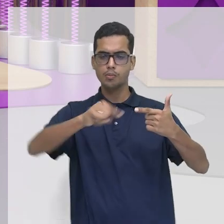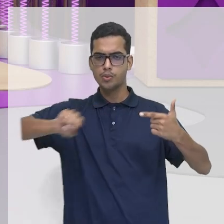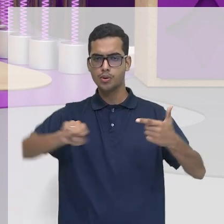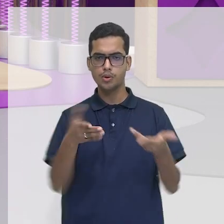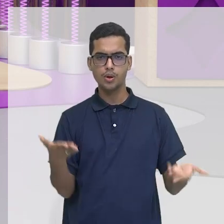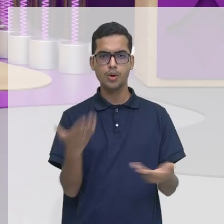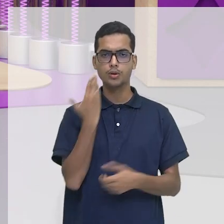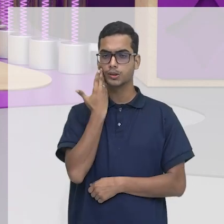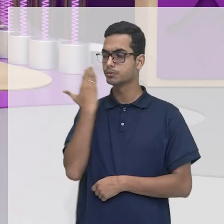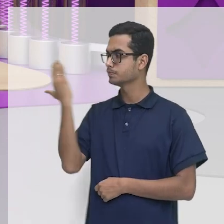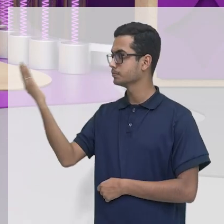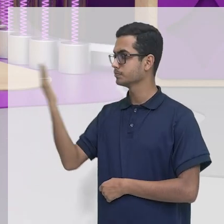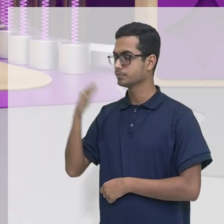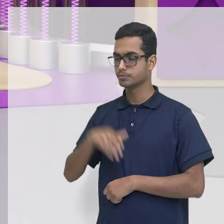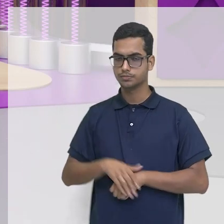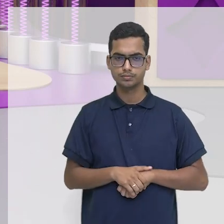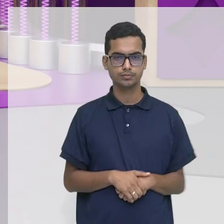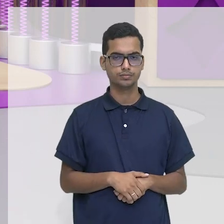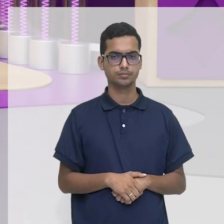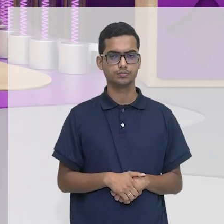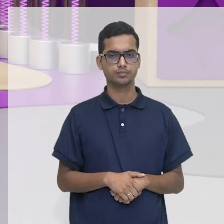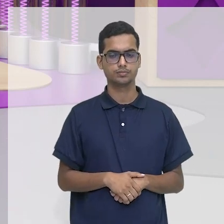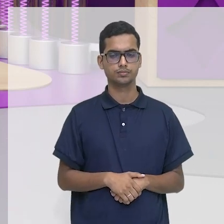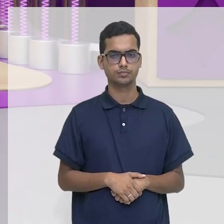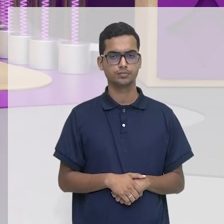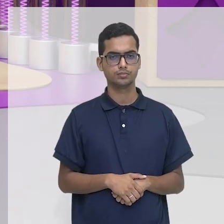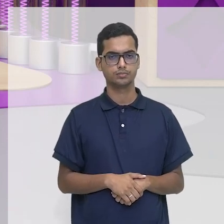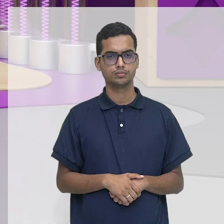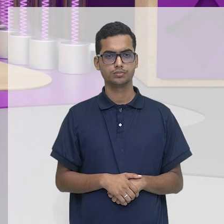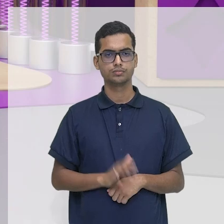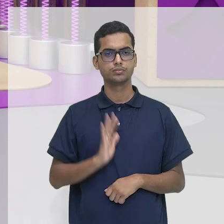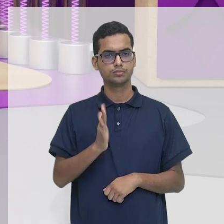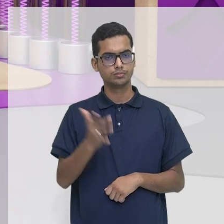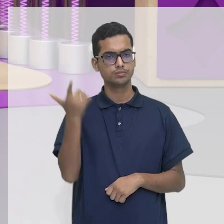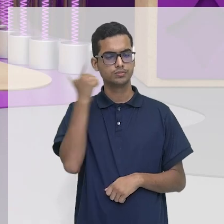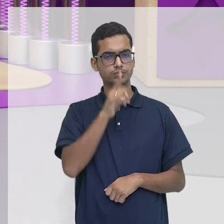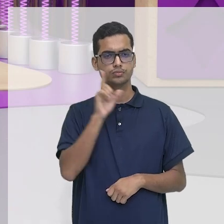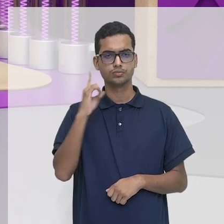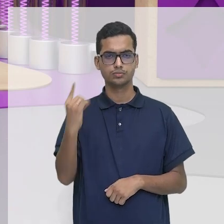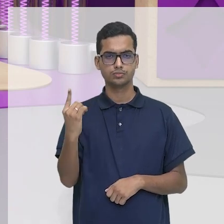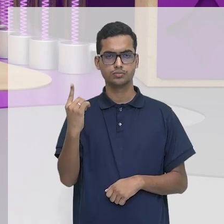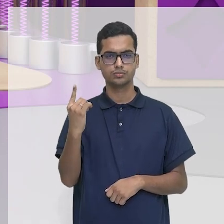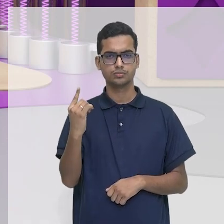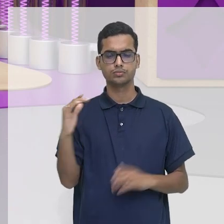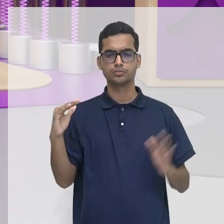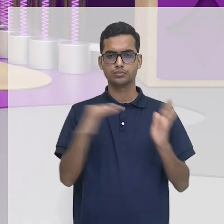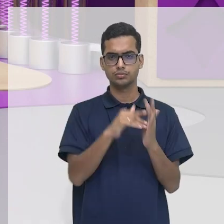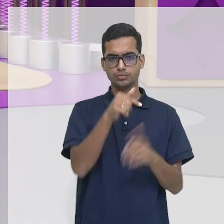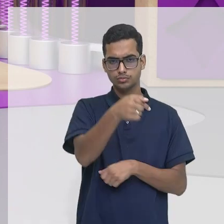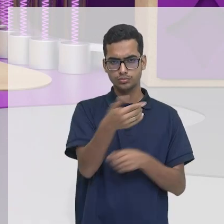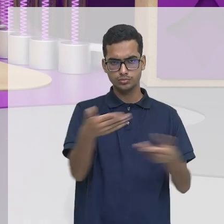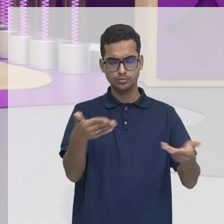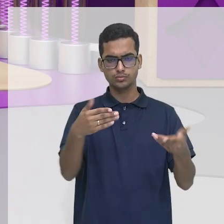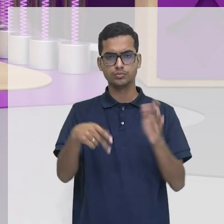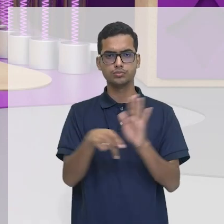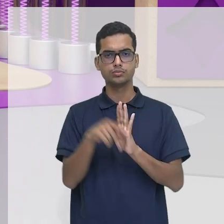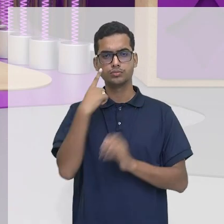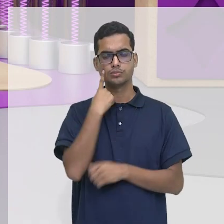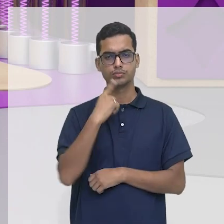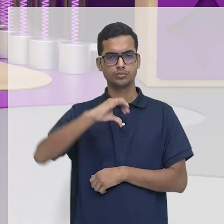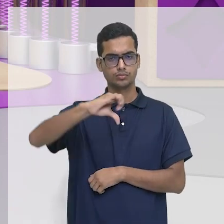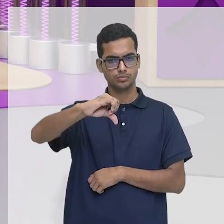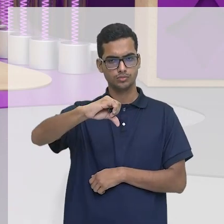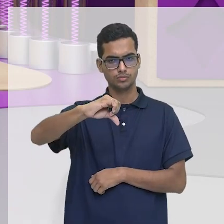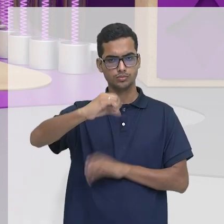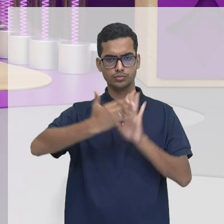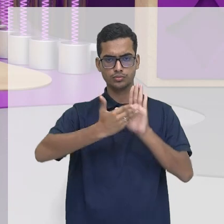Bem, nós já fizemos o 2, o 3, o 5 e o 7. O 9 nós já